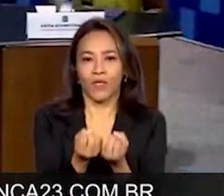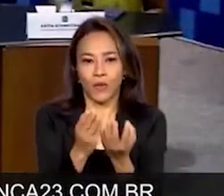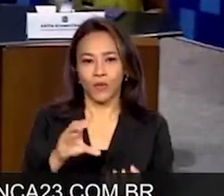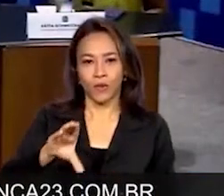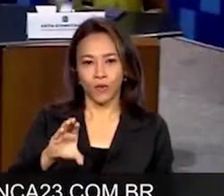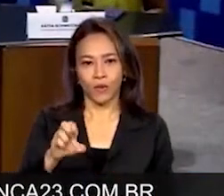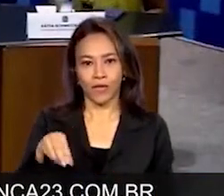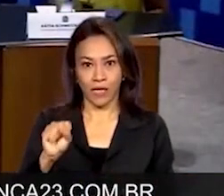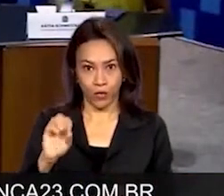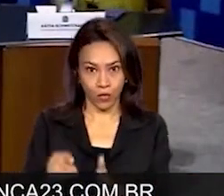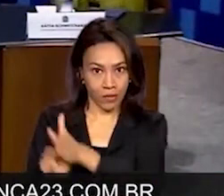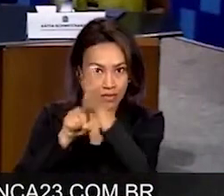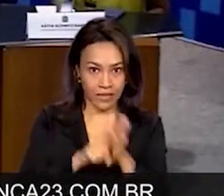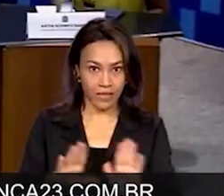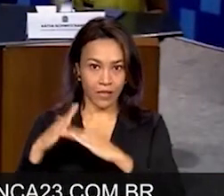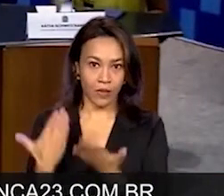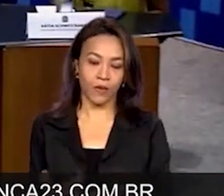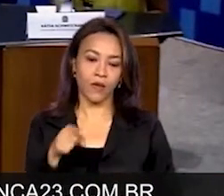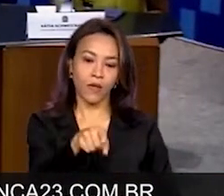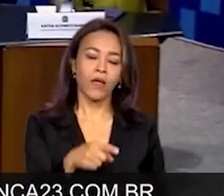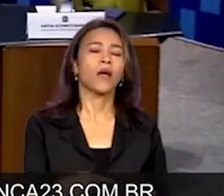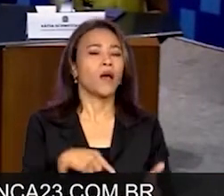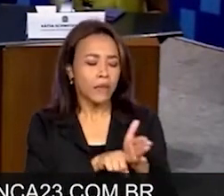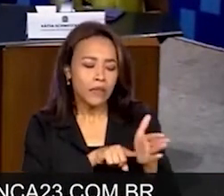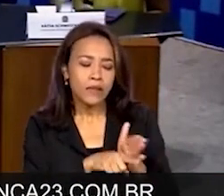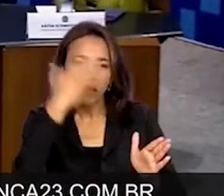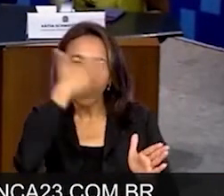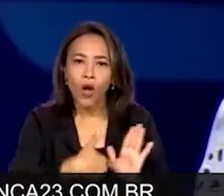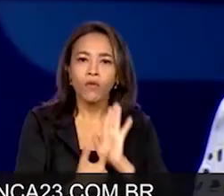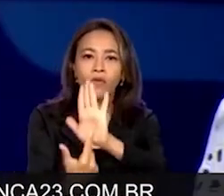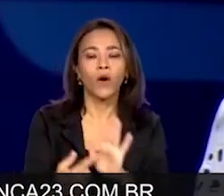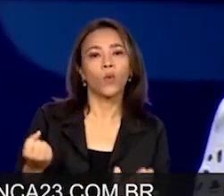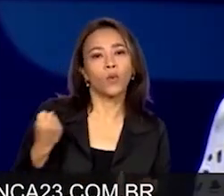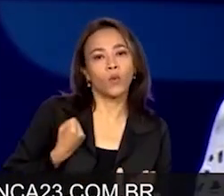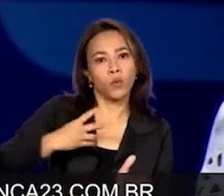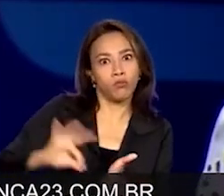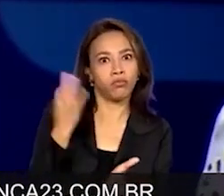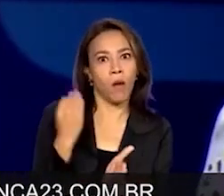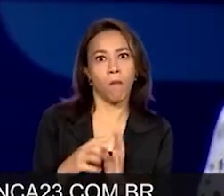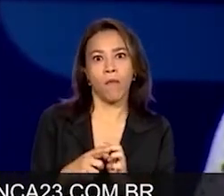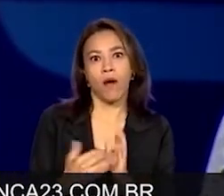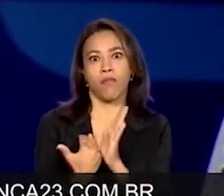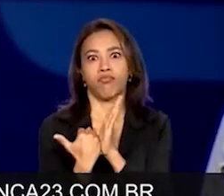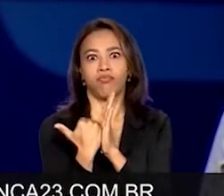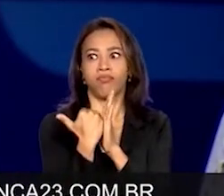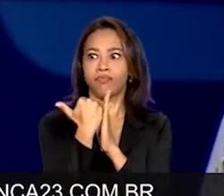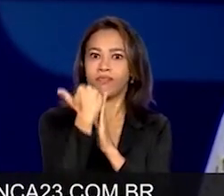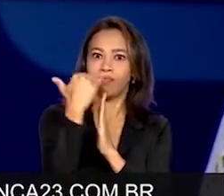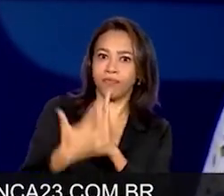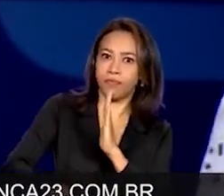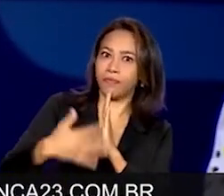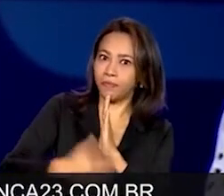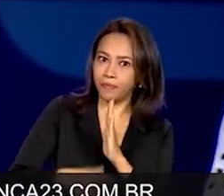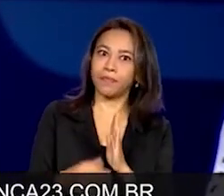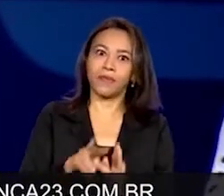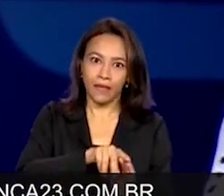A pesquisa revela aumento no número de matrículas em 2022 na maioria das etapas de ensino e